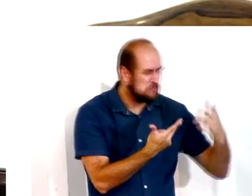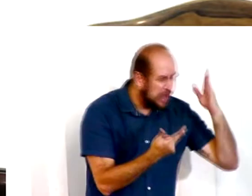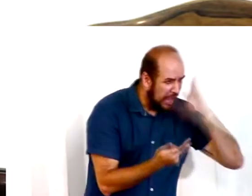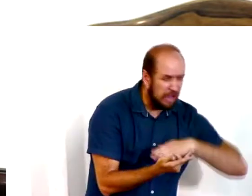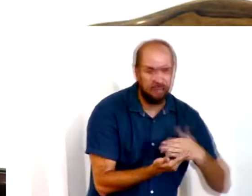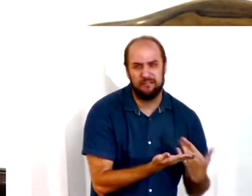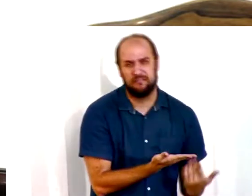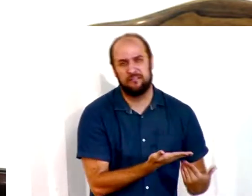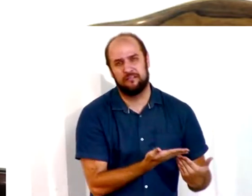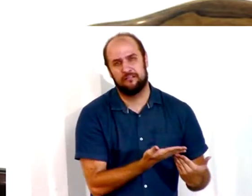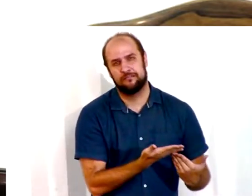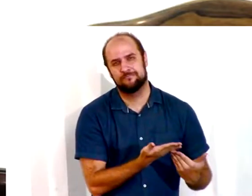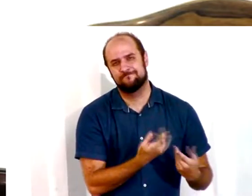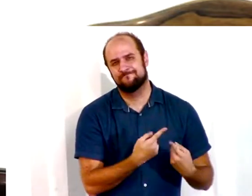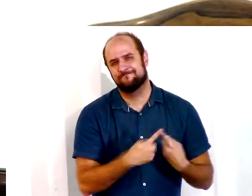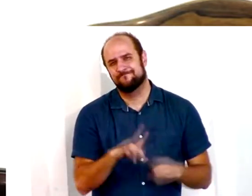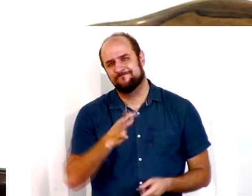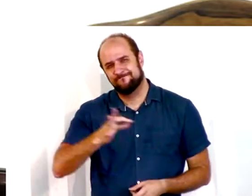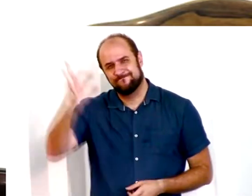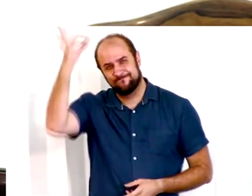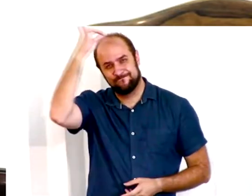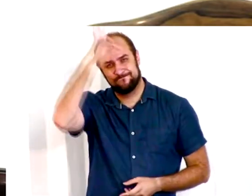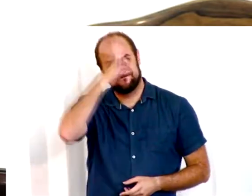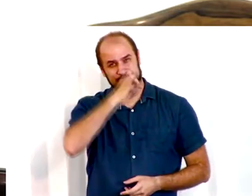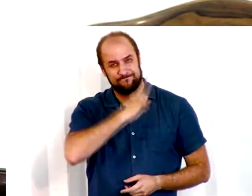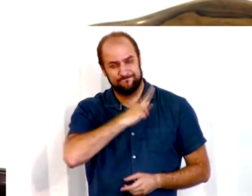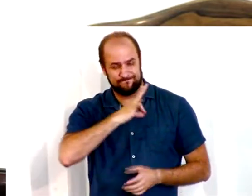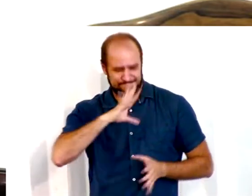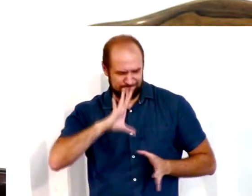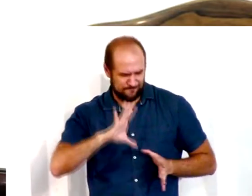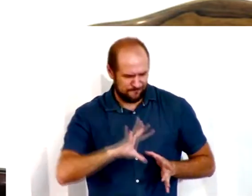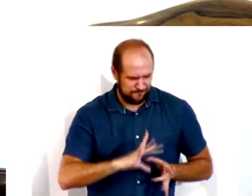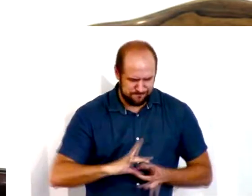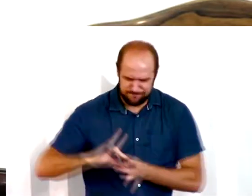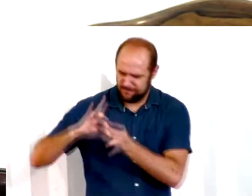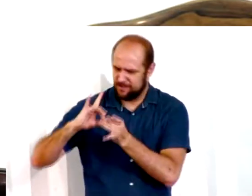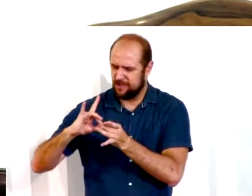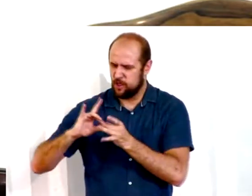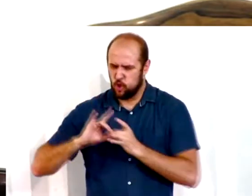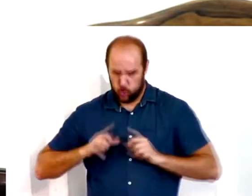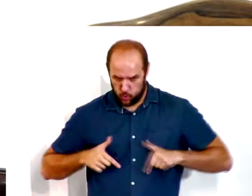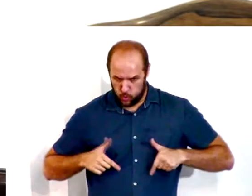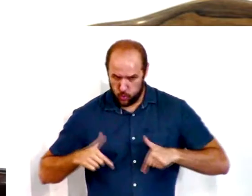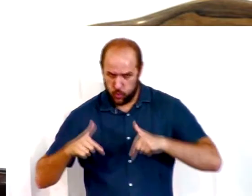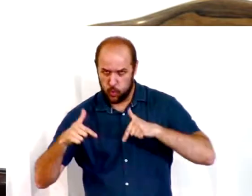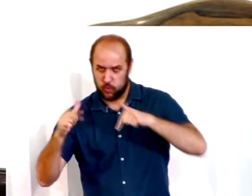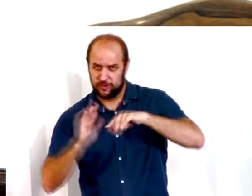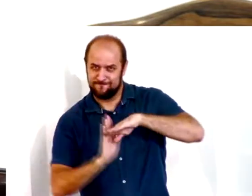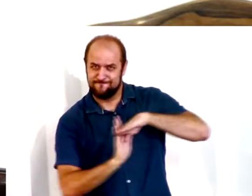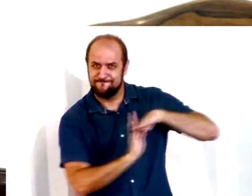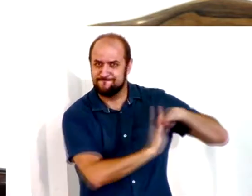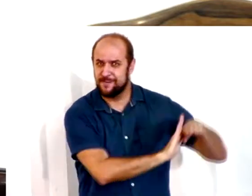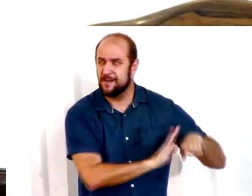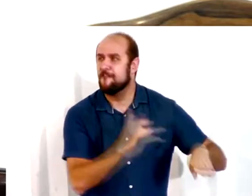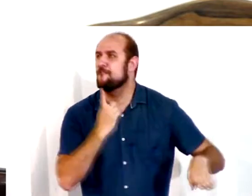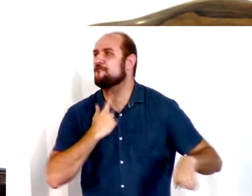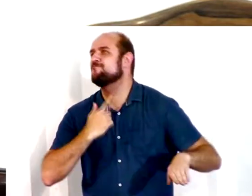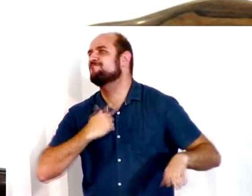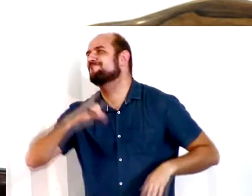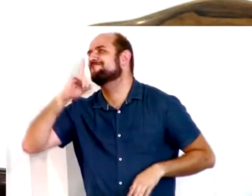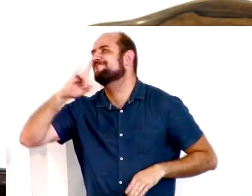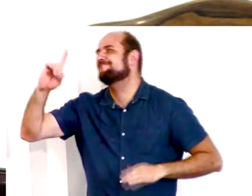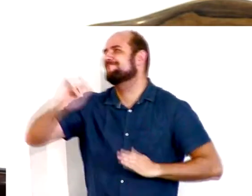santa, mas o Espírito que opera em nós nos capacita a lutar contra as nossas vontades para viver a vontade de